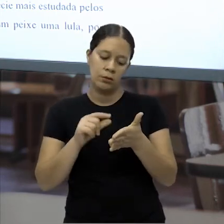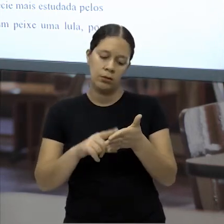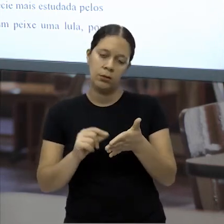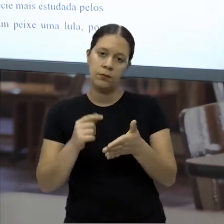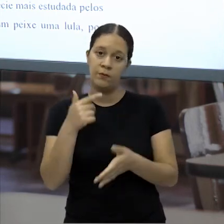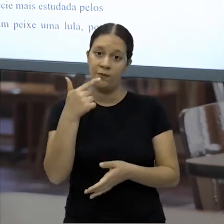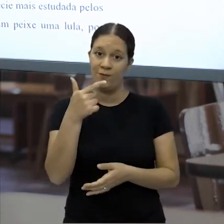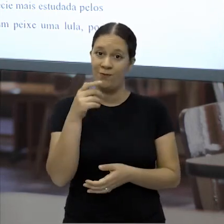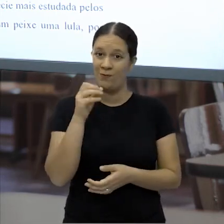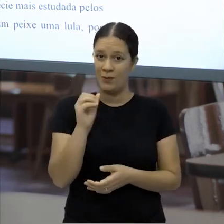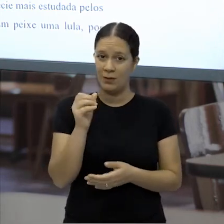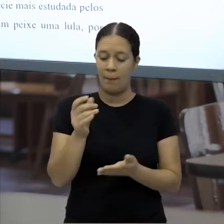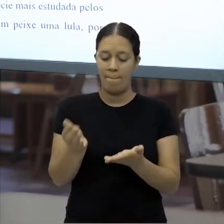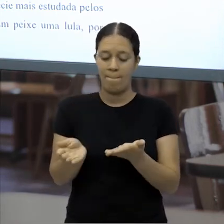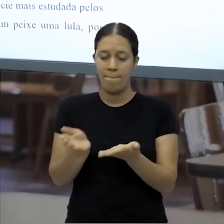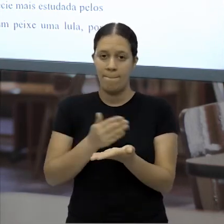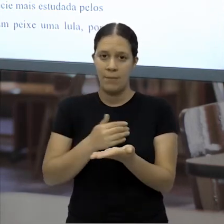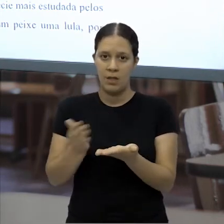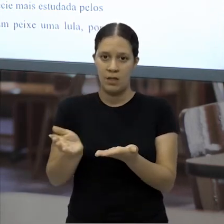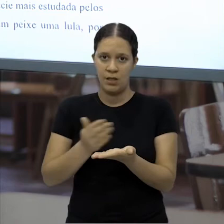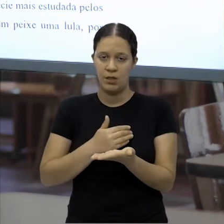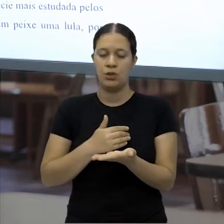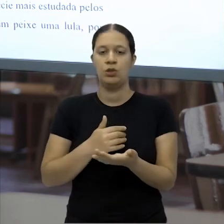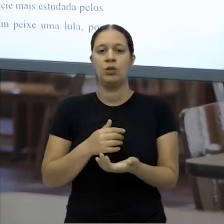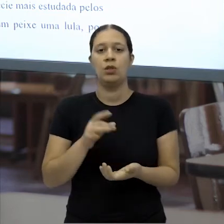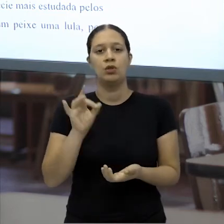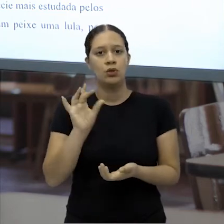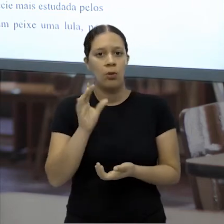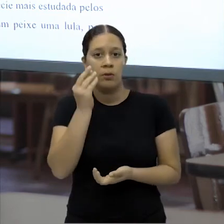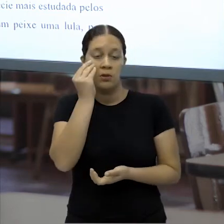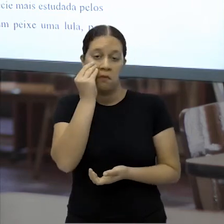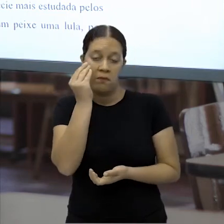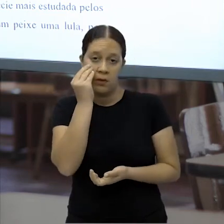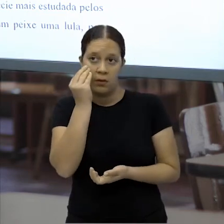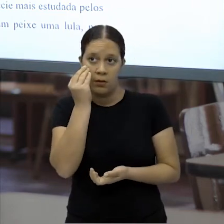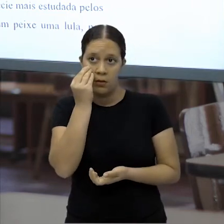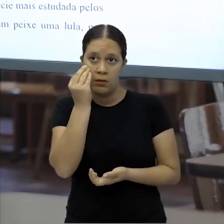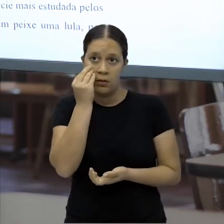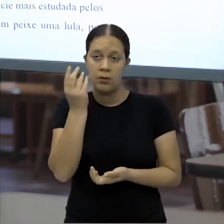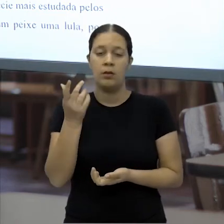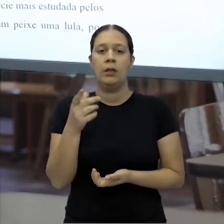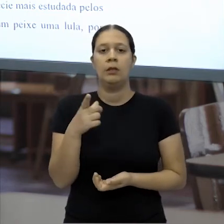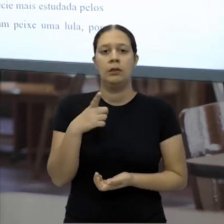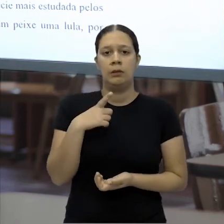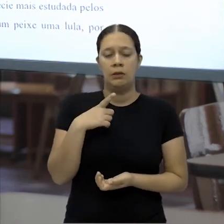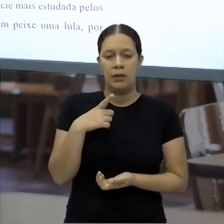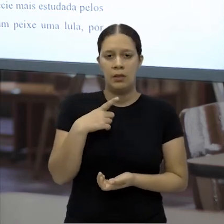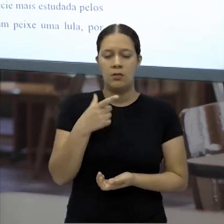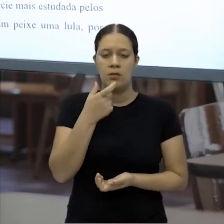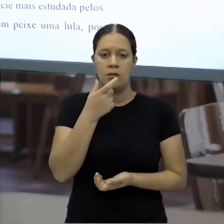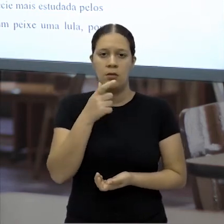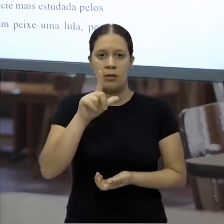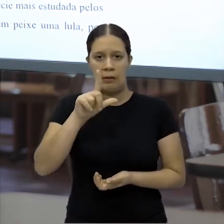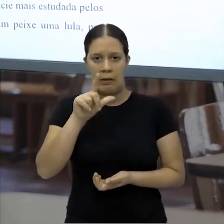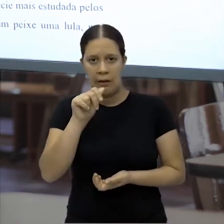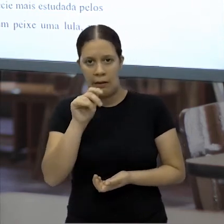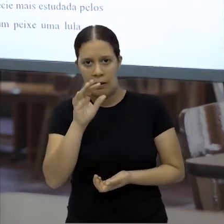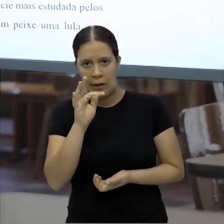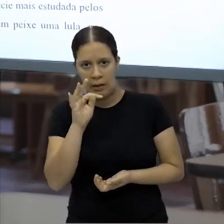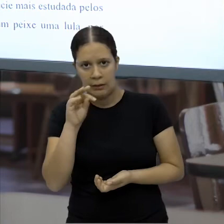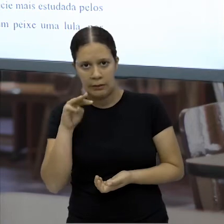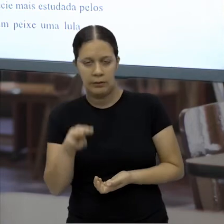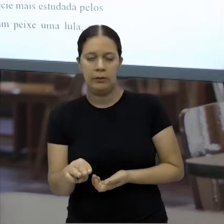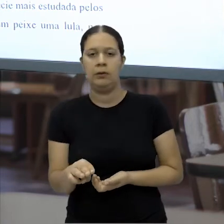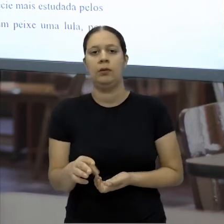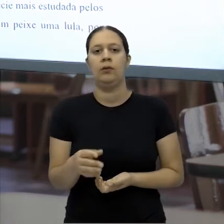ele tem 20 páginas, tá? Aqui é só um trechinho que eu trouxe para vocês verem que tem termos em latim, tem